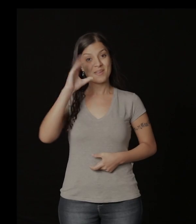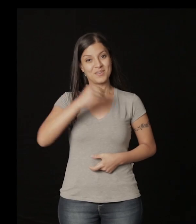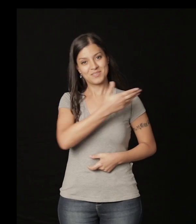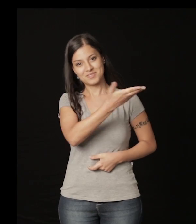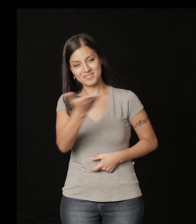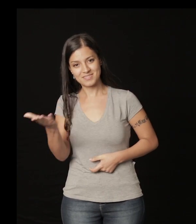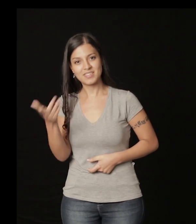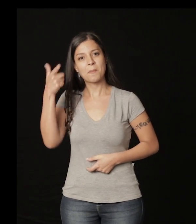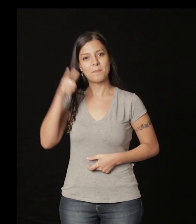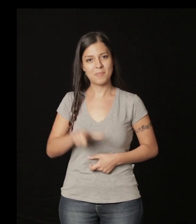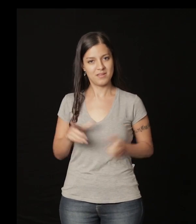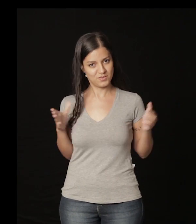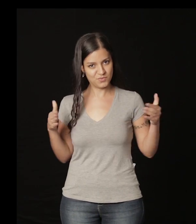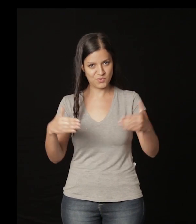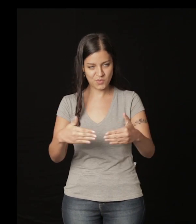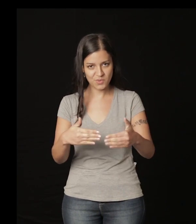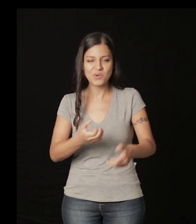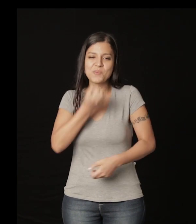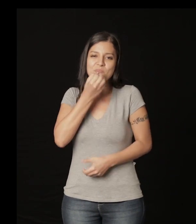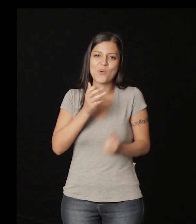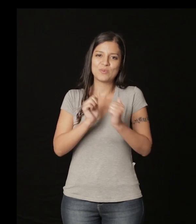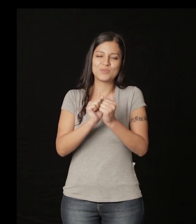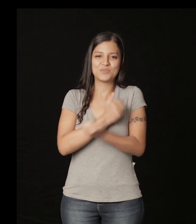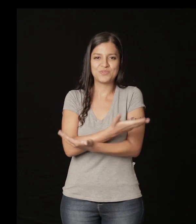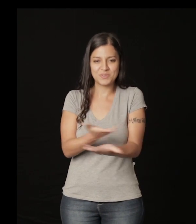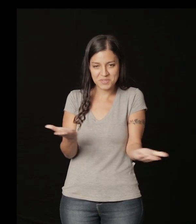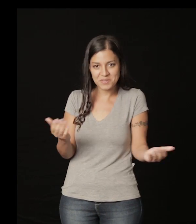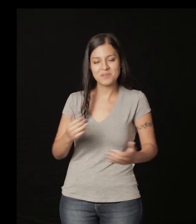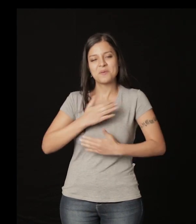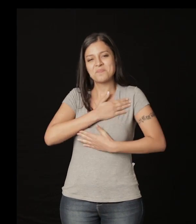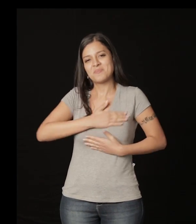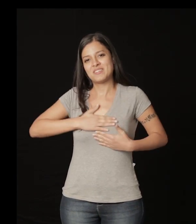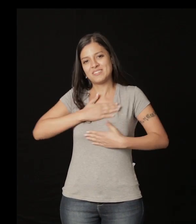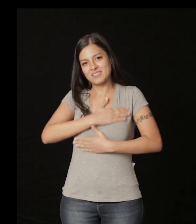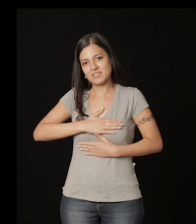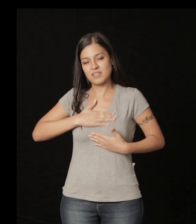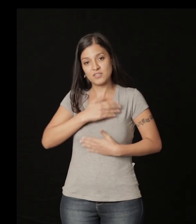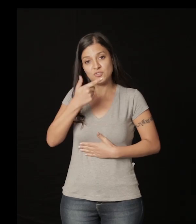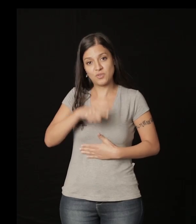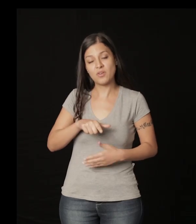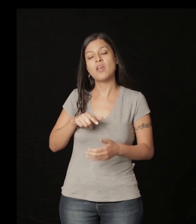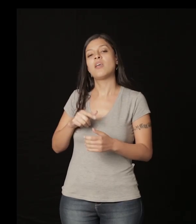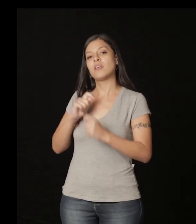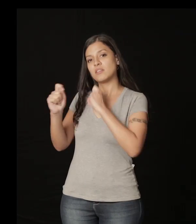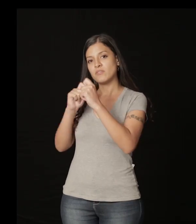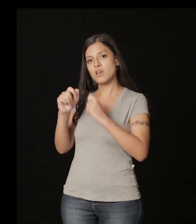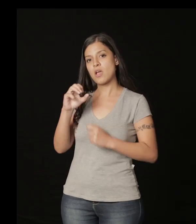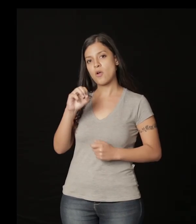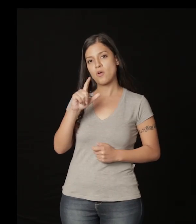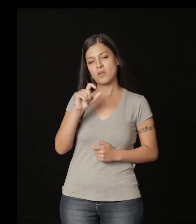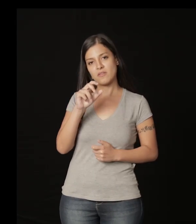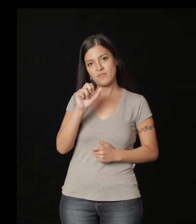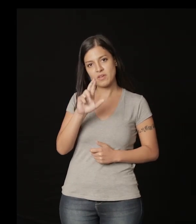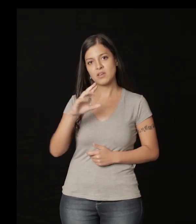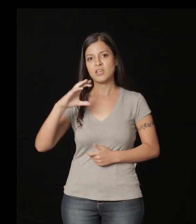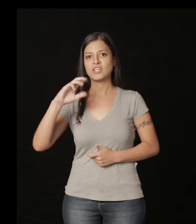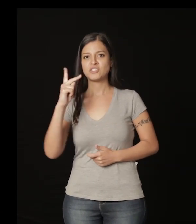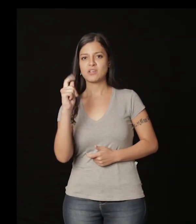Boa noite a todos, mais um fórum, muito bom estar aqui com vocês e é um prazer poder estar entrevistando o Oliver Shanarin,